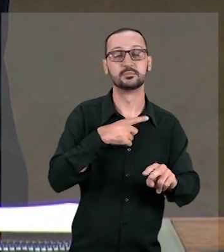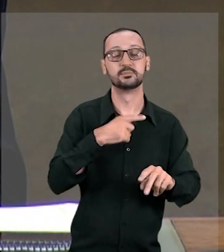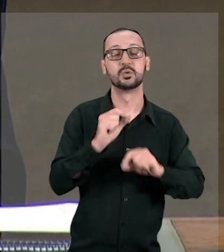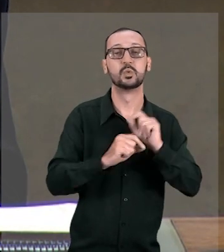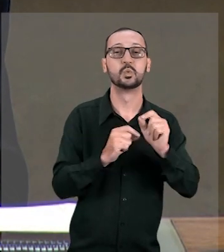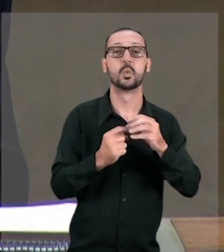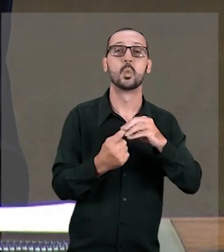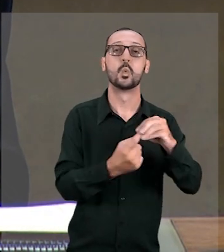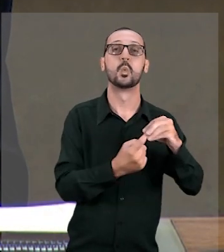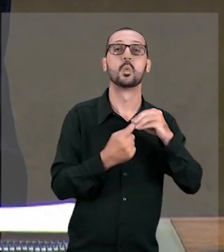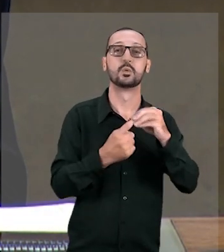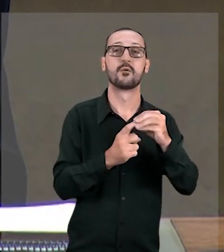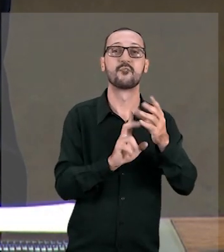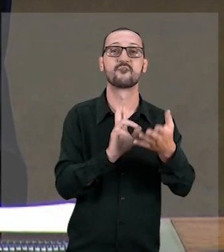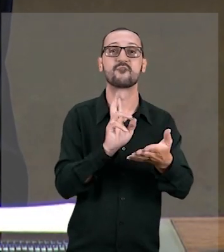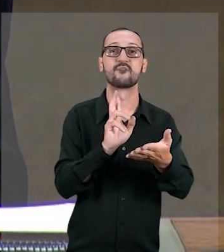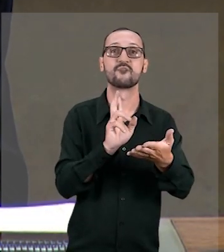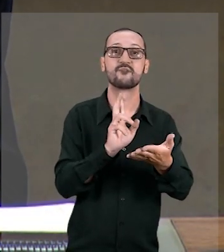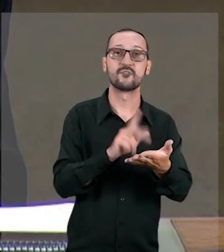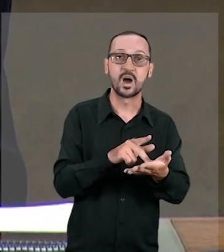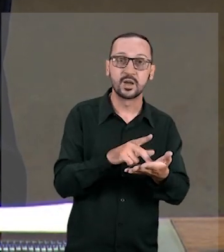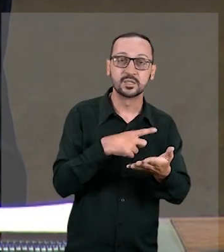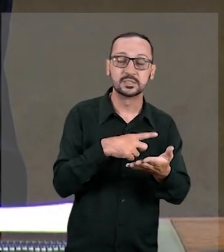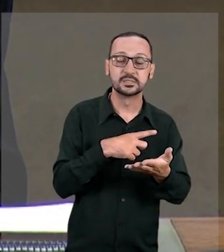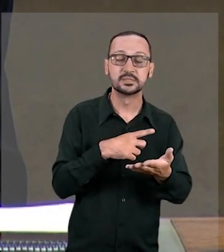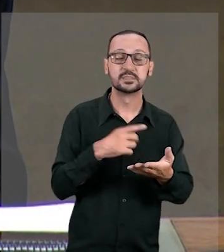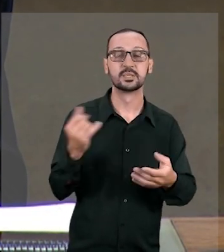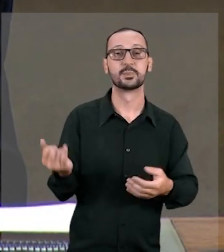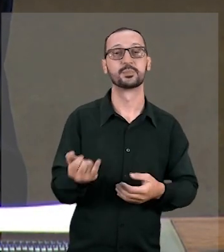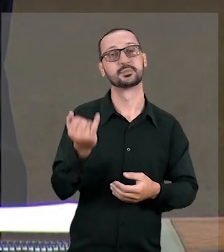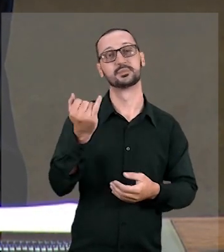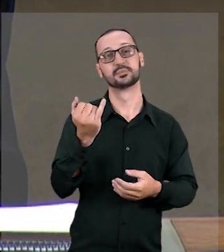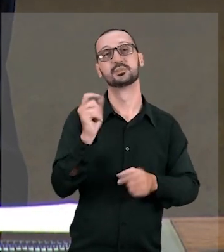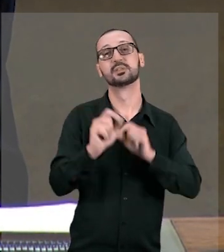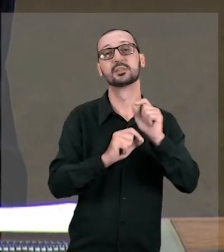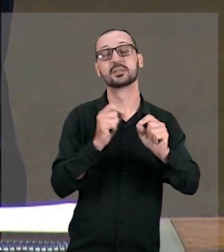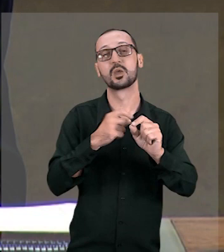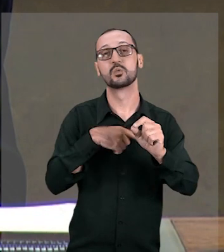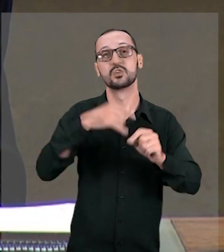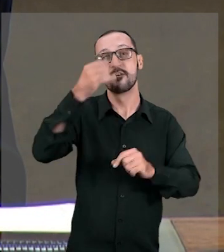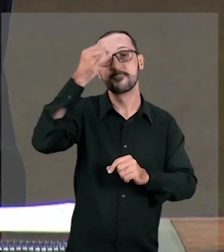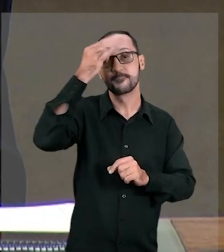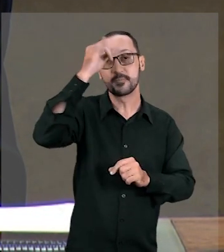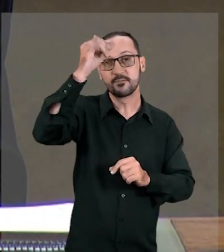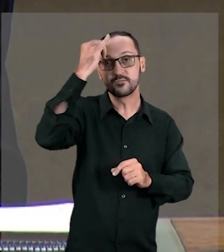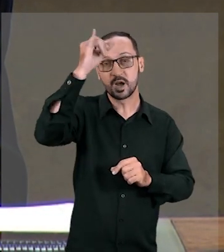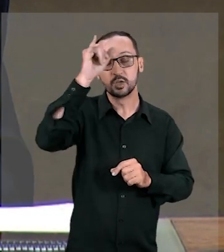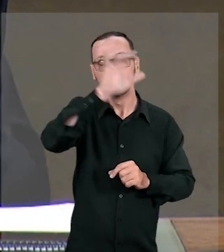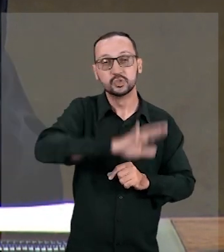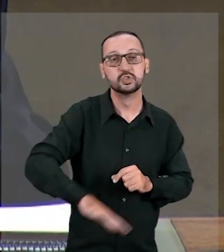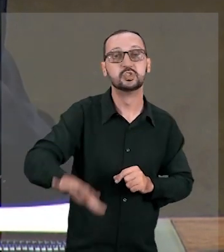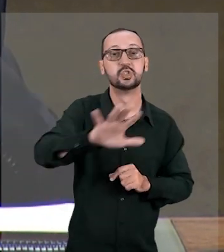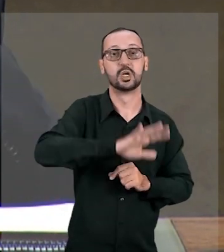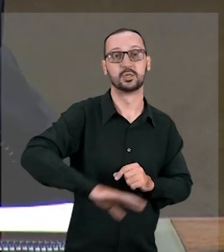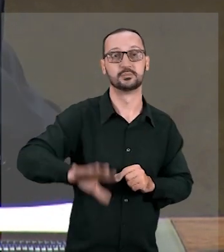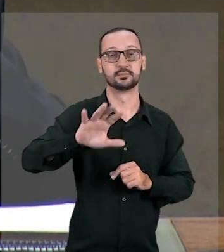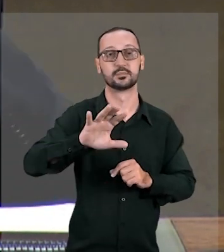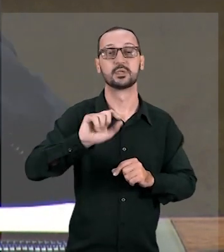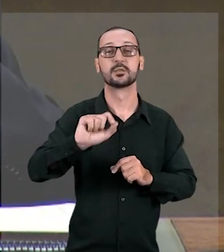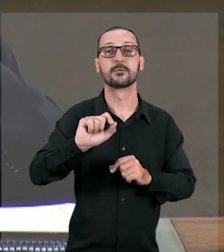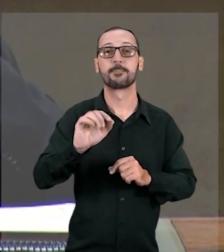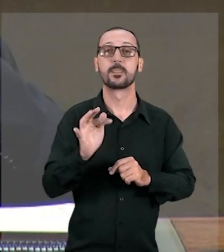o único papel verdadeiramente relevante que ele tem, que é o de prevenção geral, que é o de as pessoas